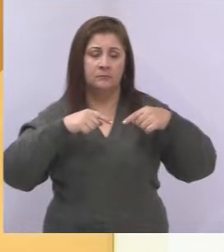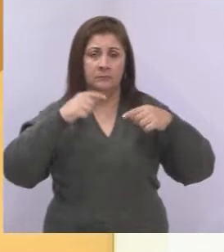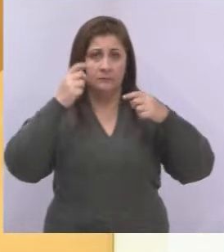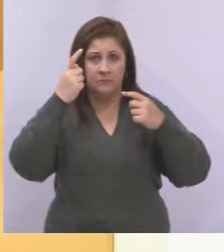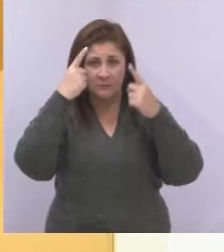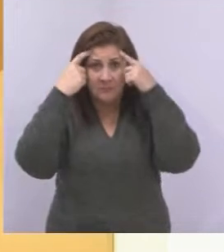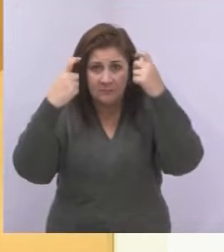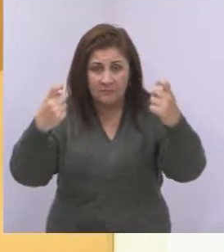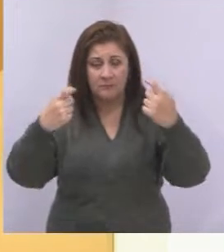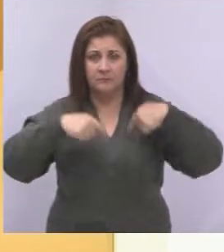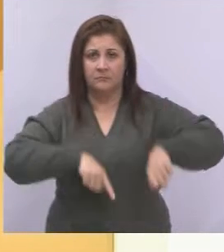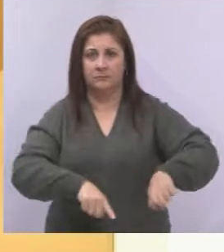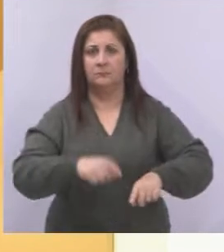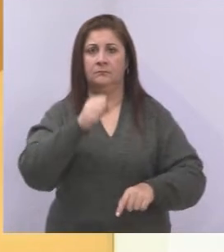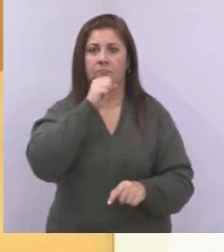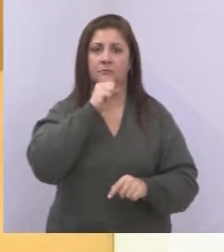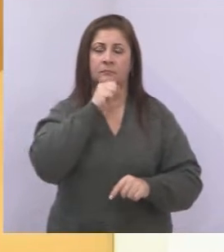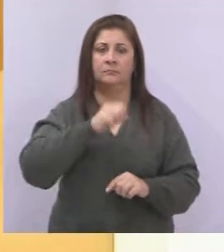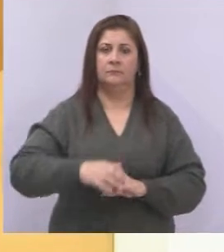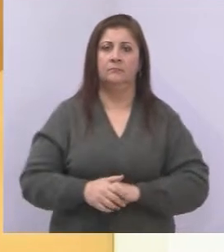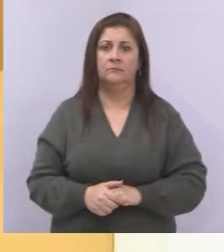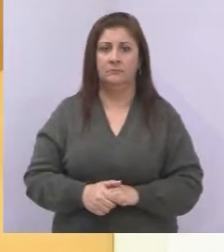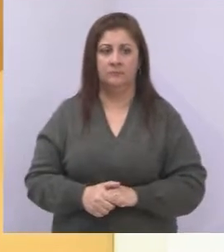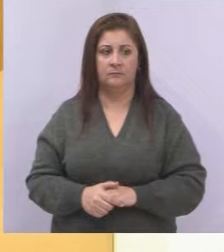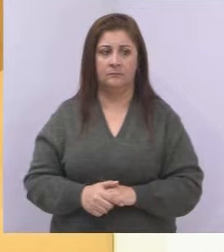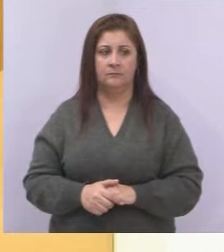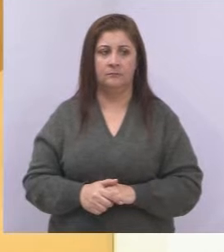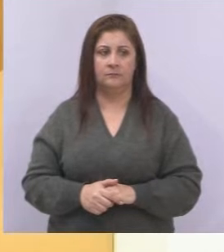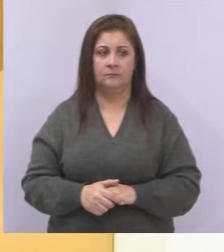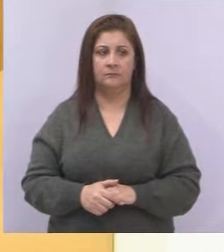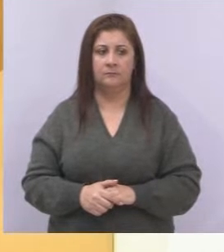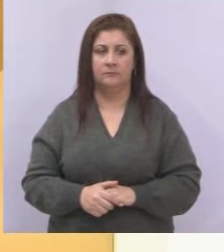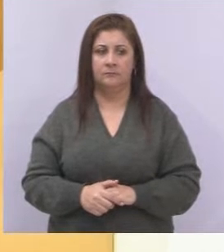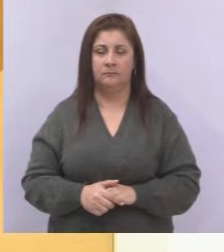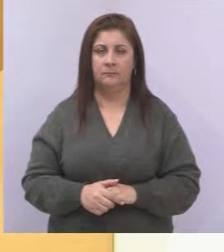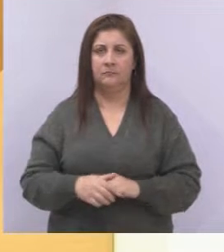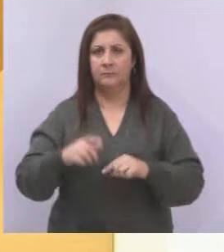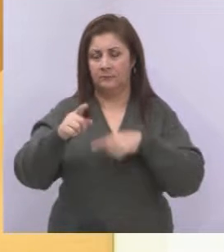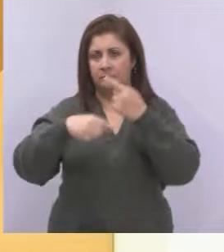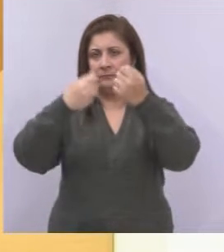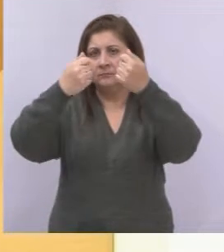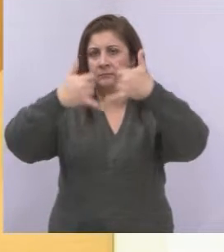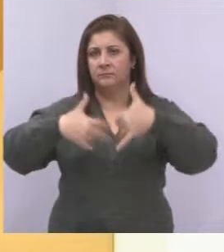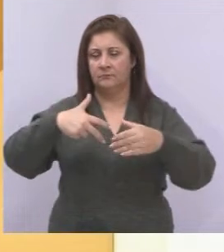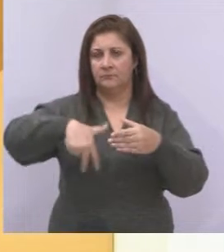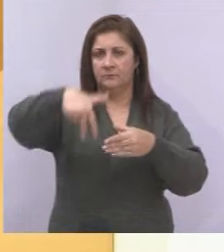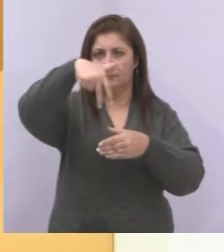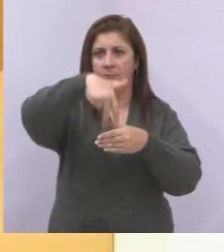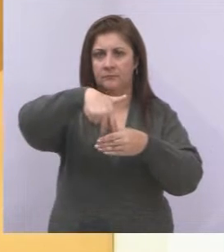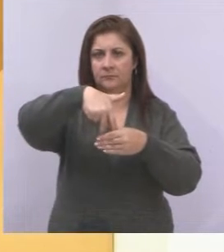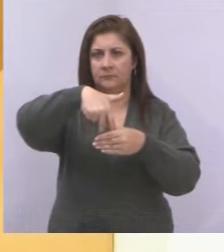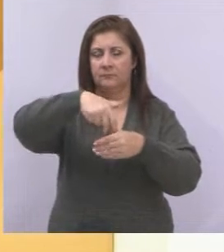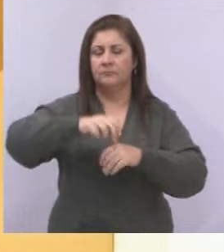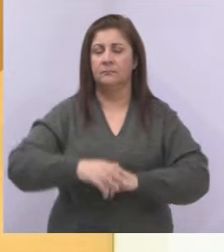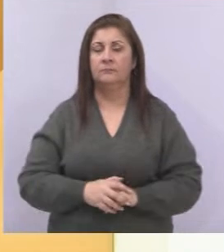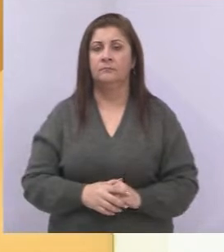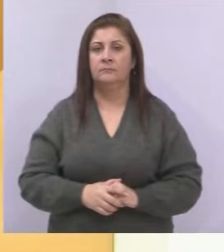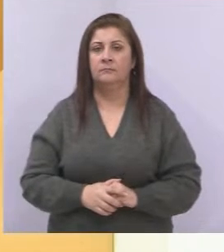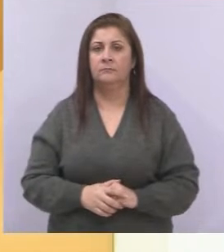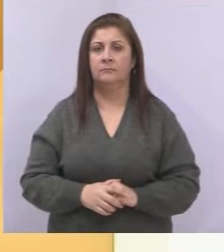o idoso, tá? Então, eu vou estar falando mais na minha tribuna